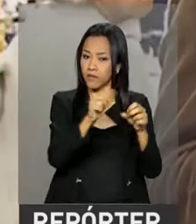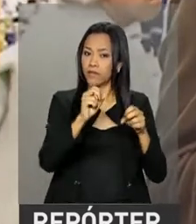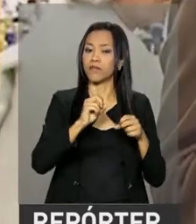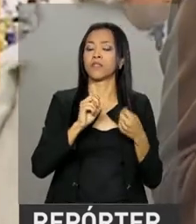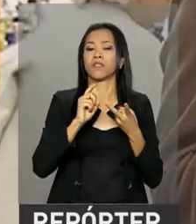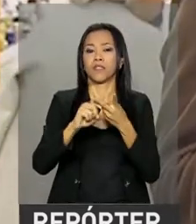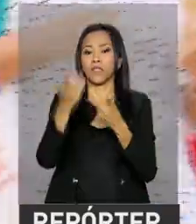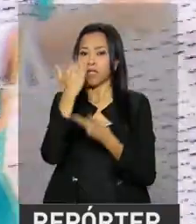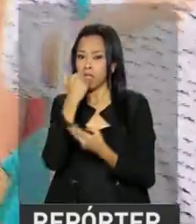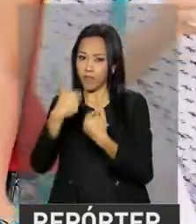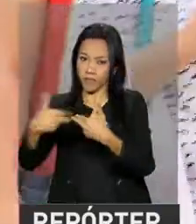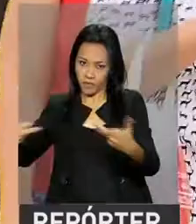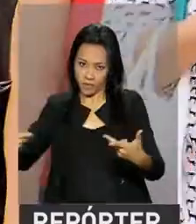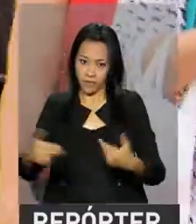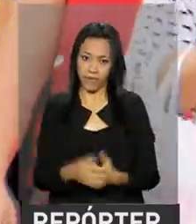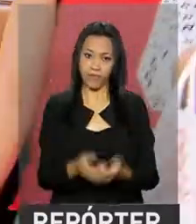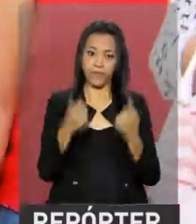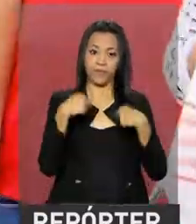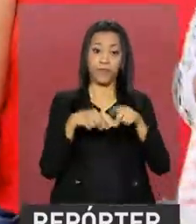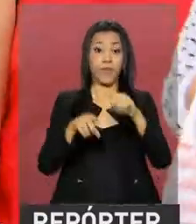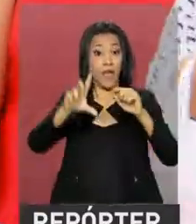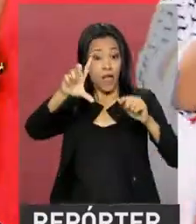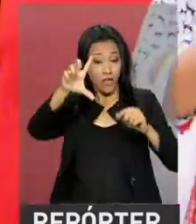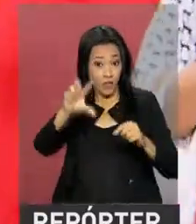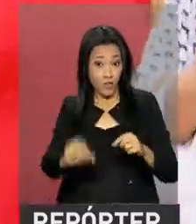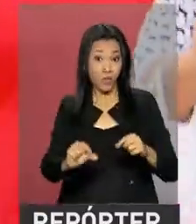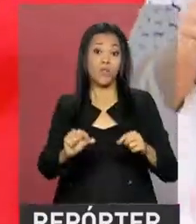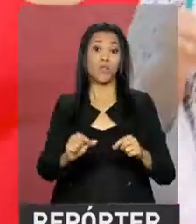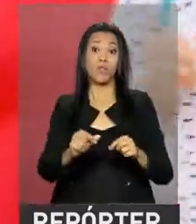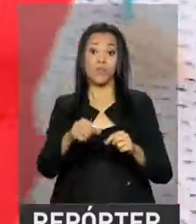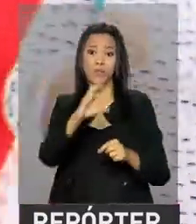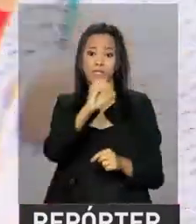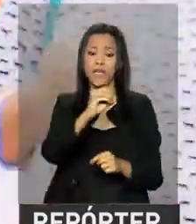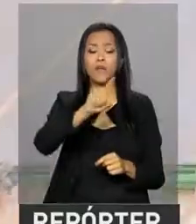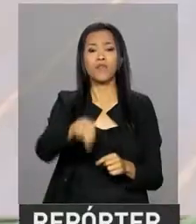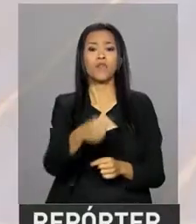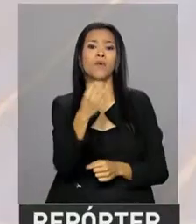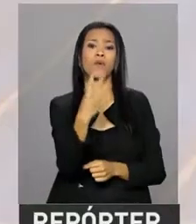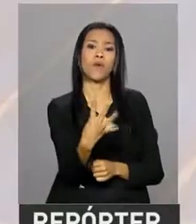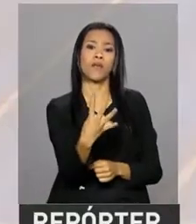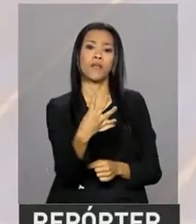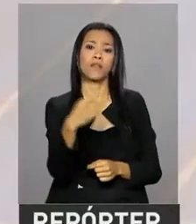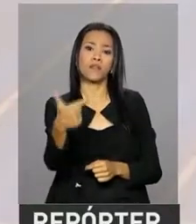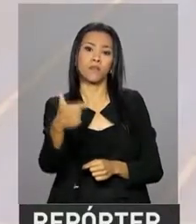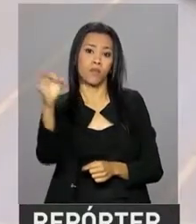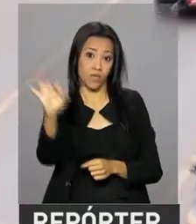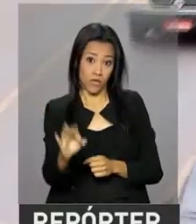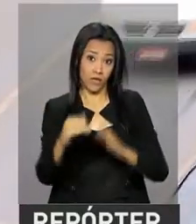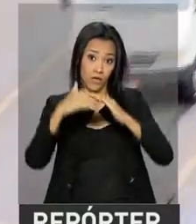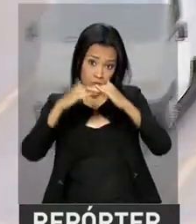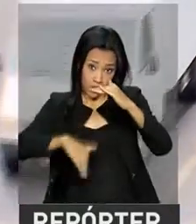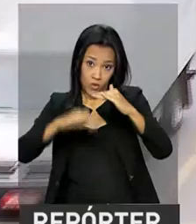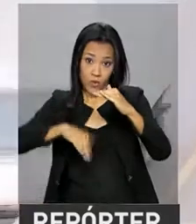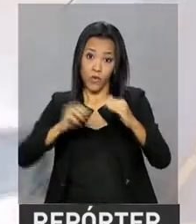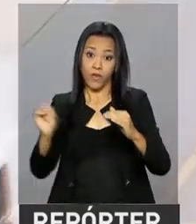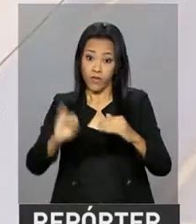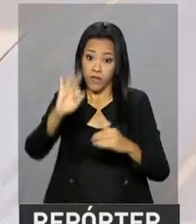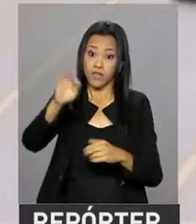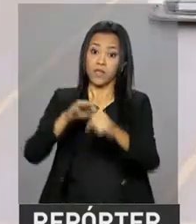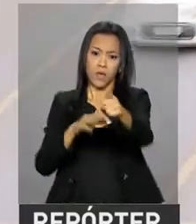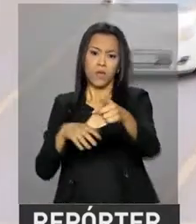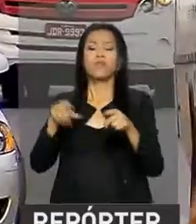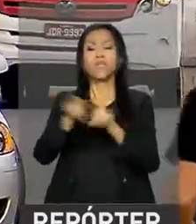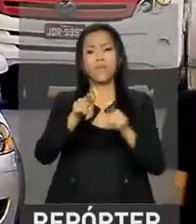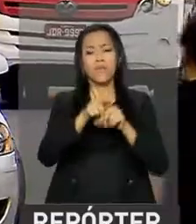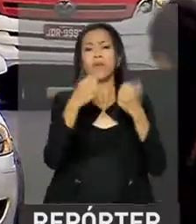e alimentação. Com deflação, ou seja, queda de preços de 0,42%, o item transportes ajudou a segurar